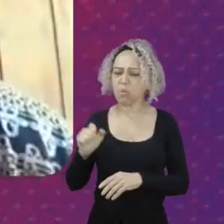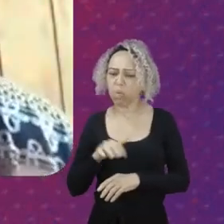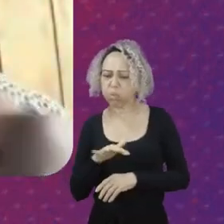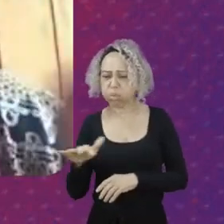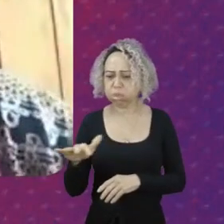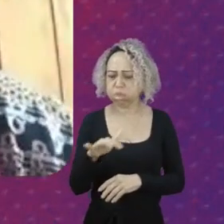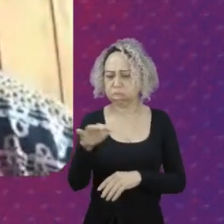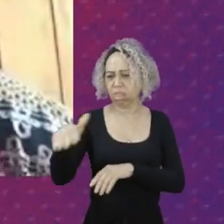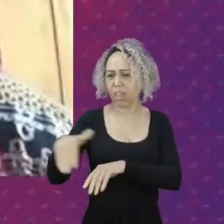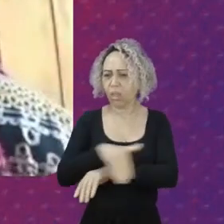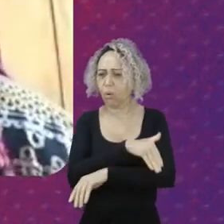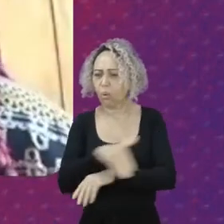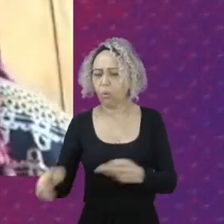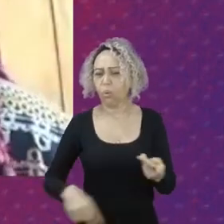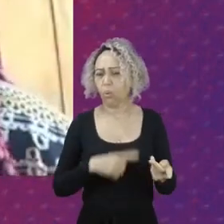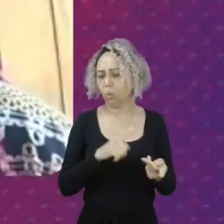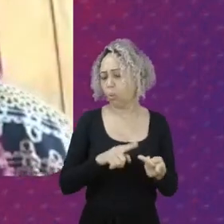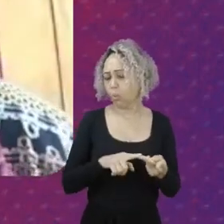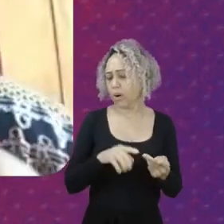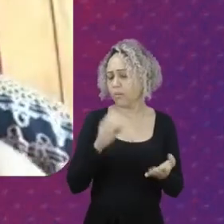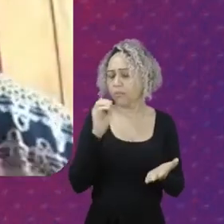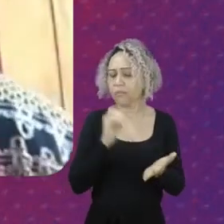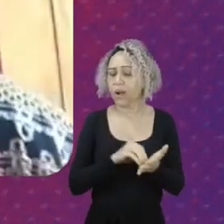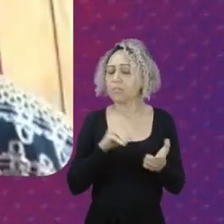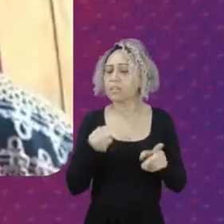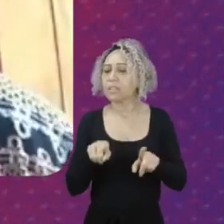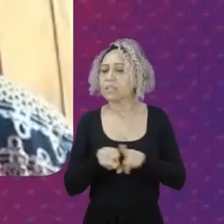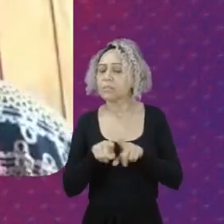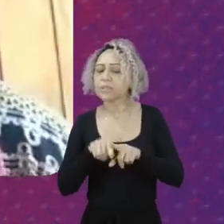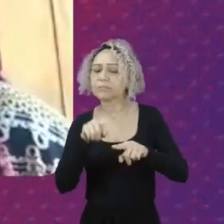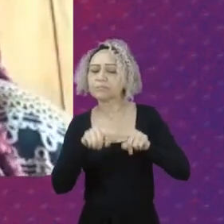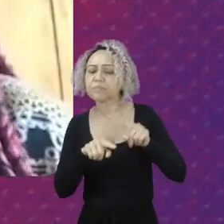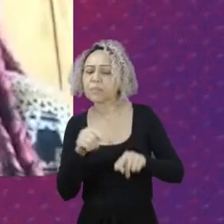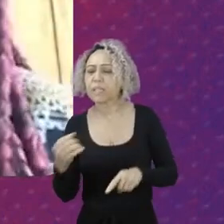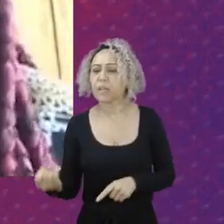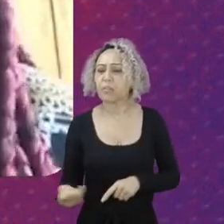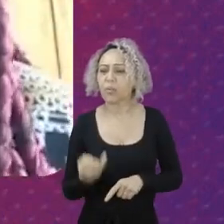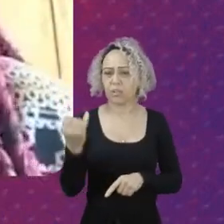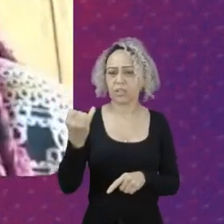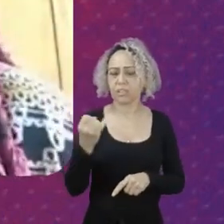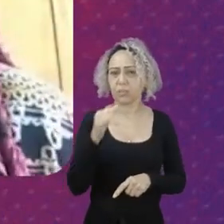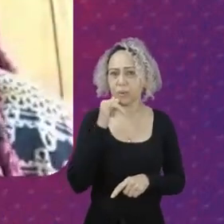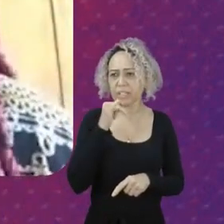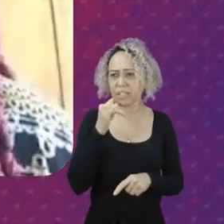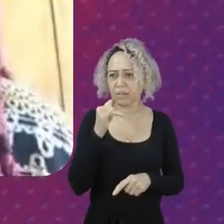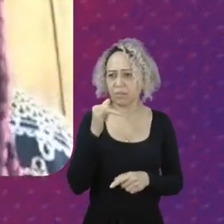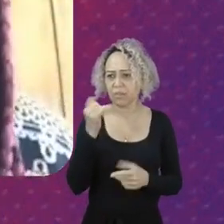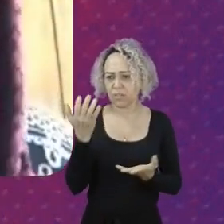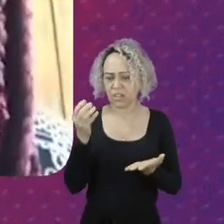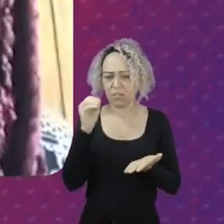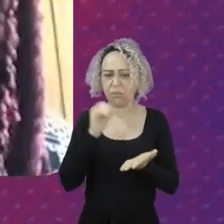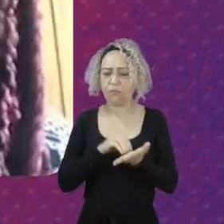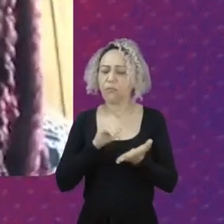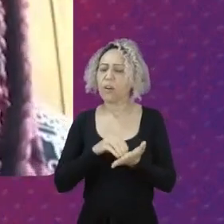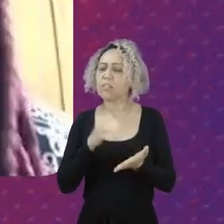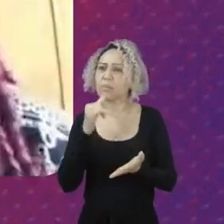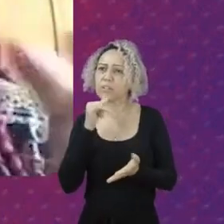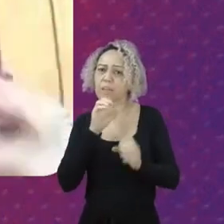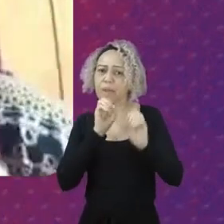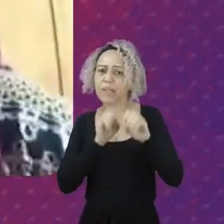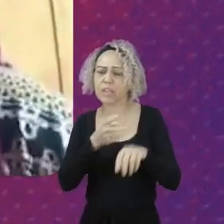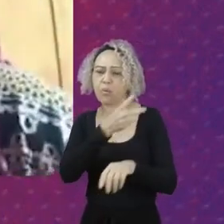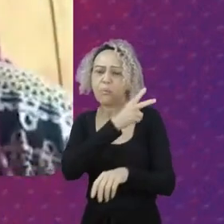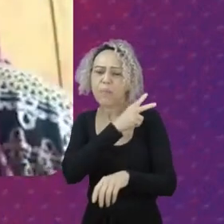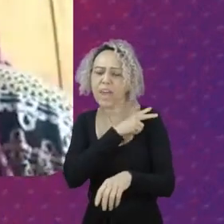com ausência de equipamentos muito importantes, como de ensino médio, equipamentos de educação.